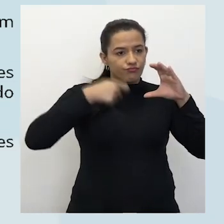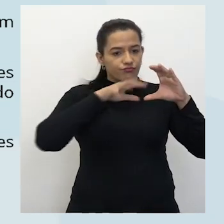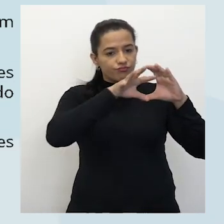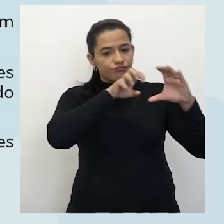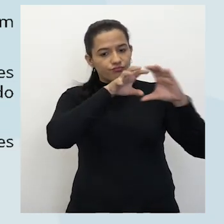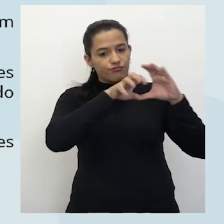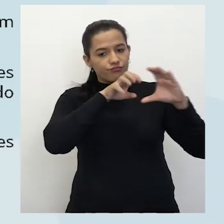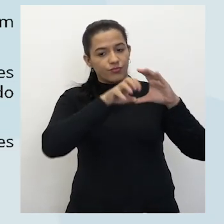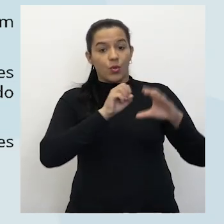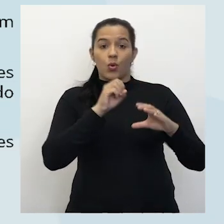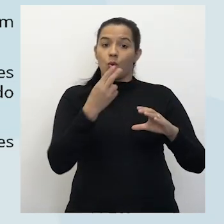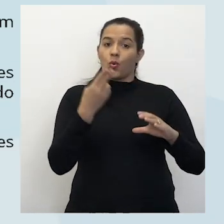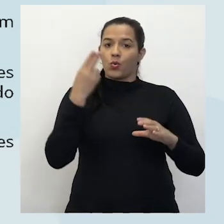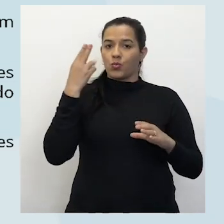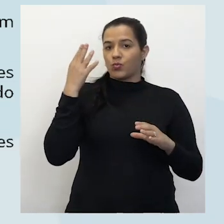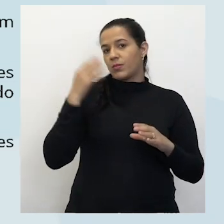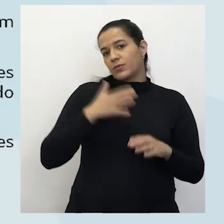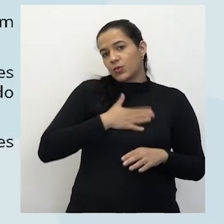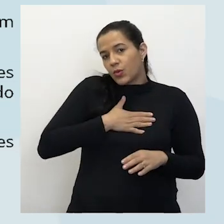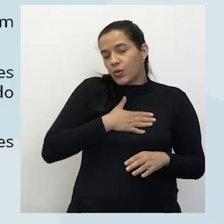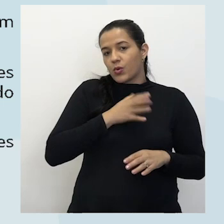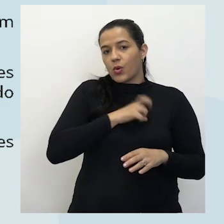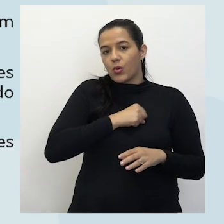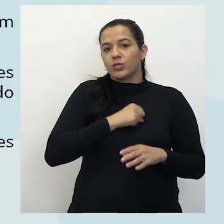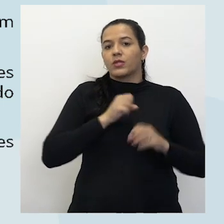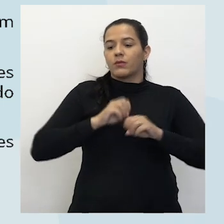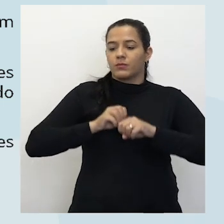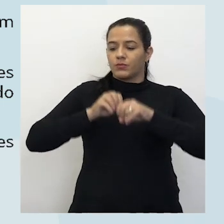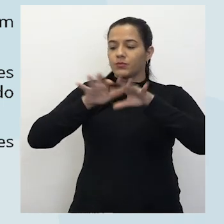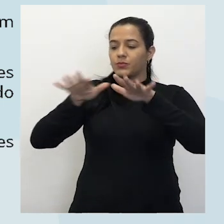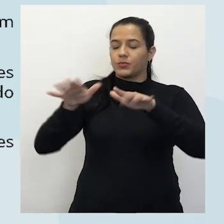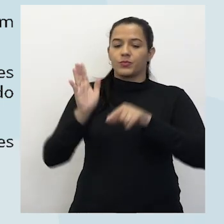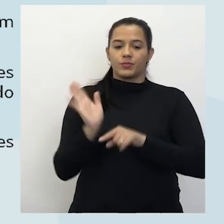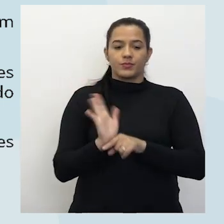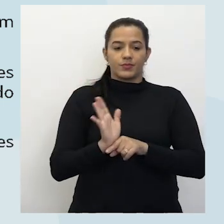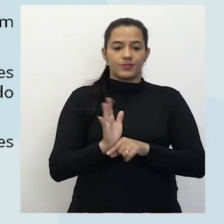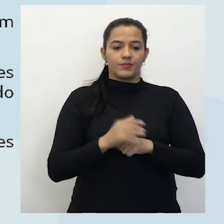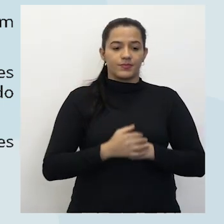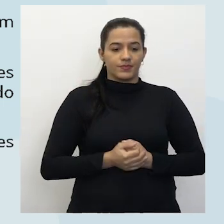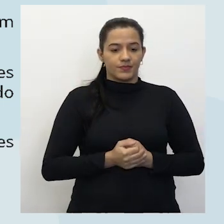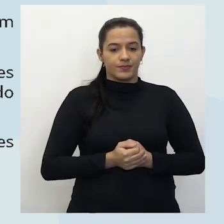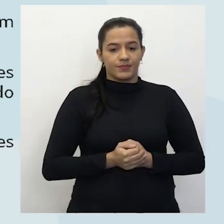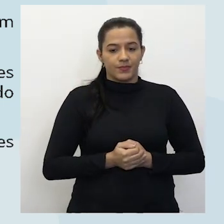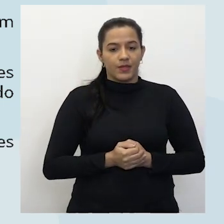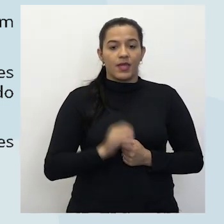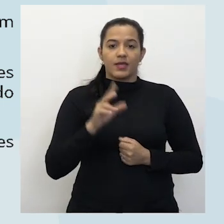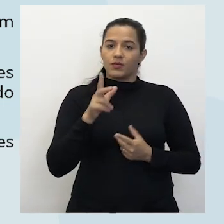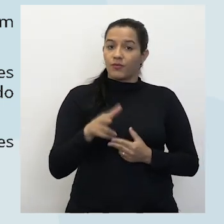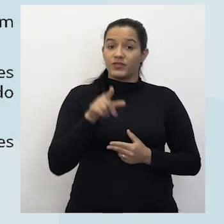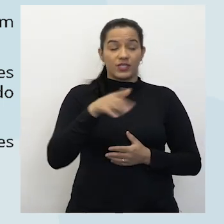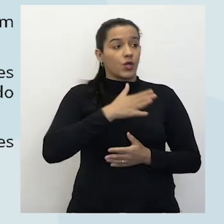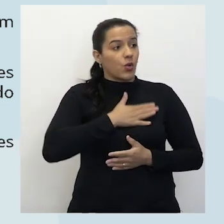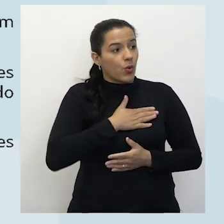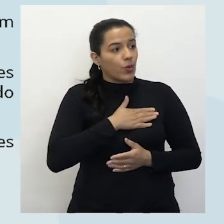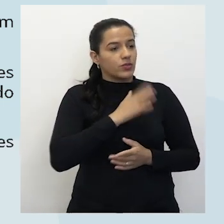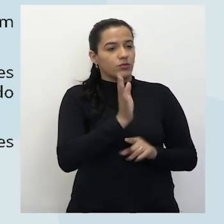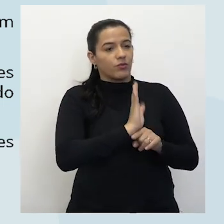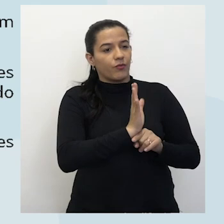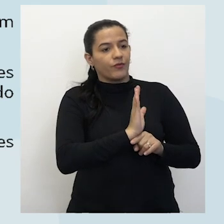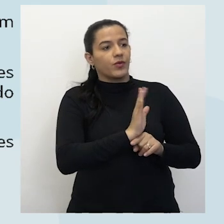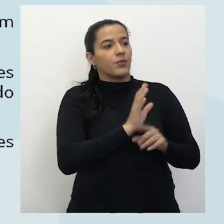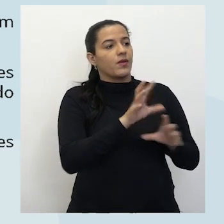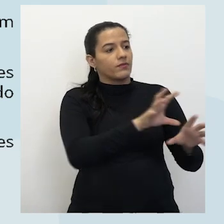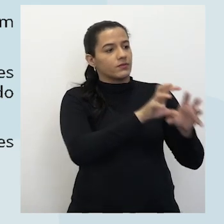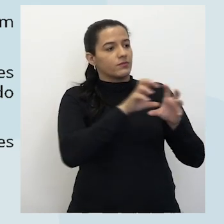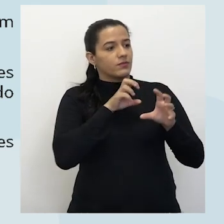para divulgar um filme. Então, às vezes, você é tão fã de algo, você pega trechos daquela obra e divulga